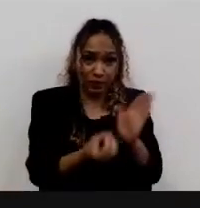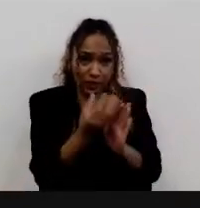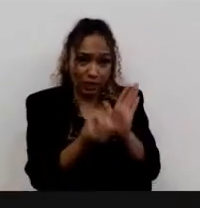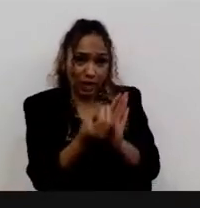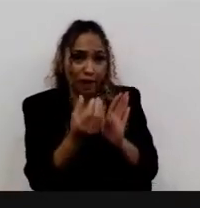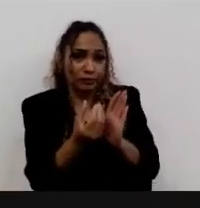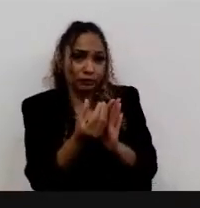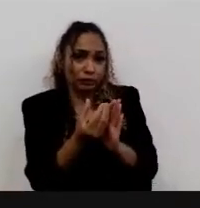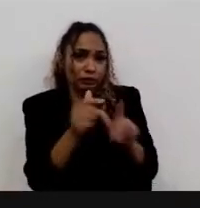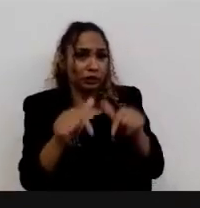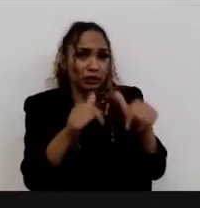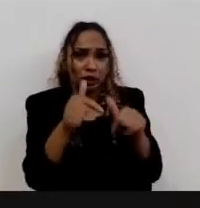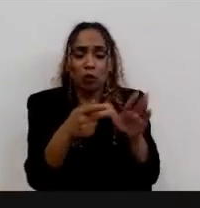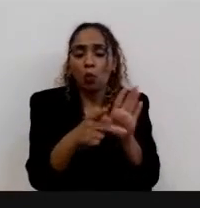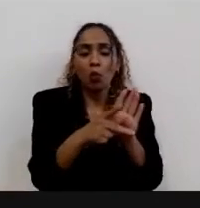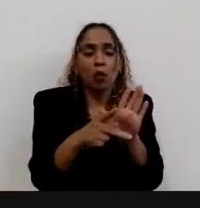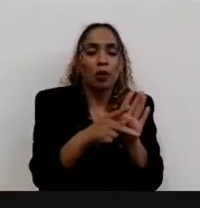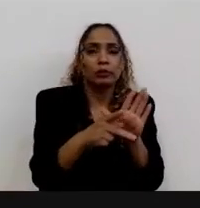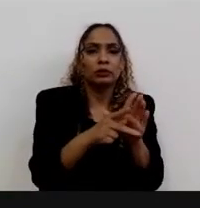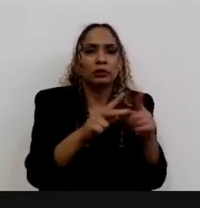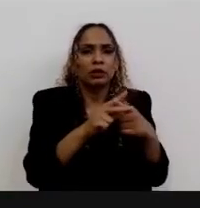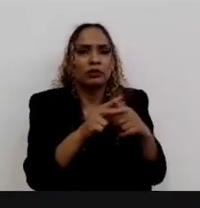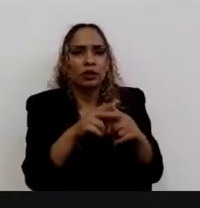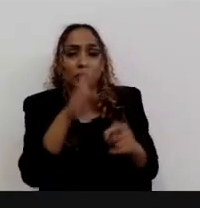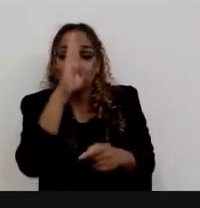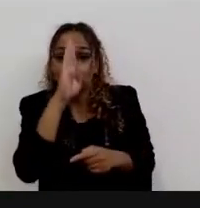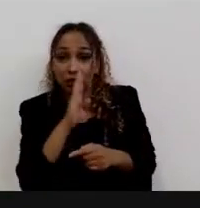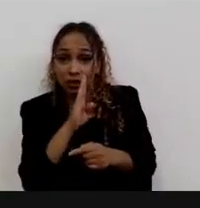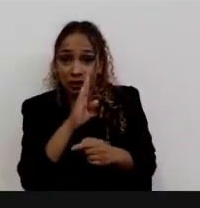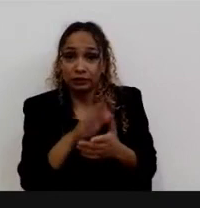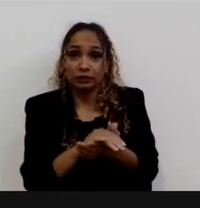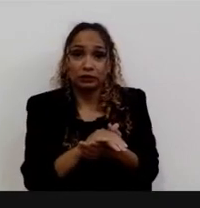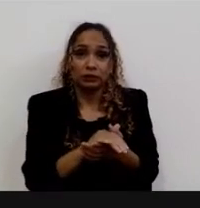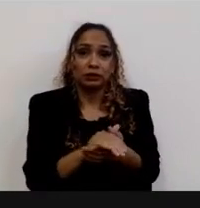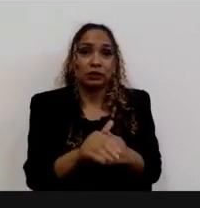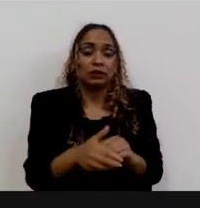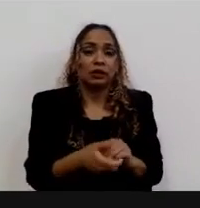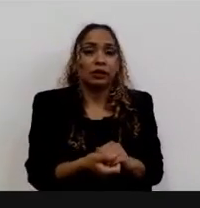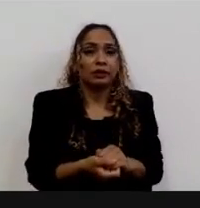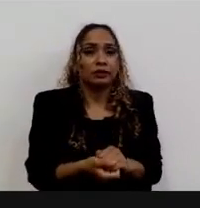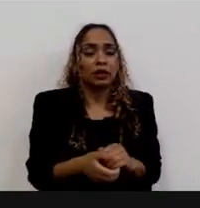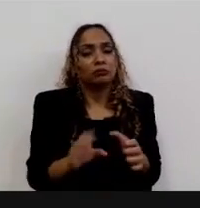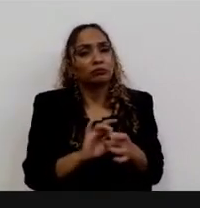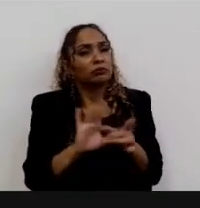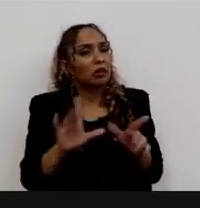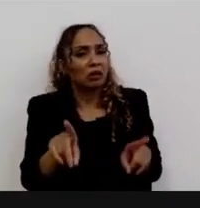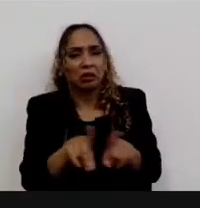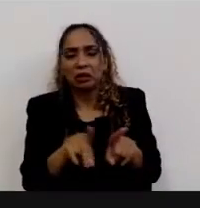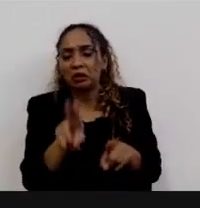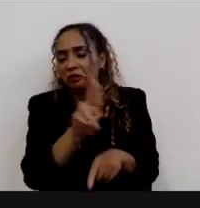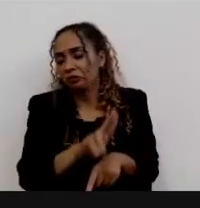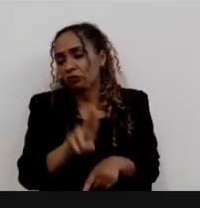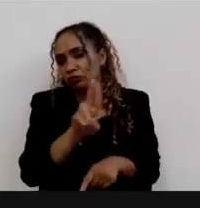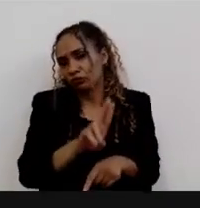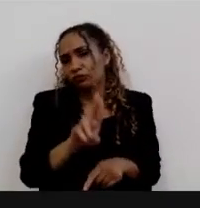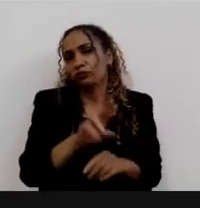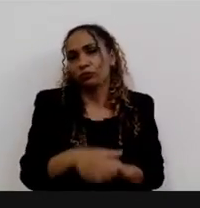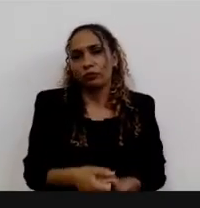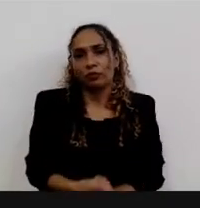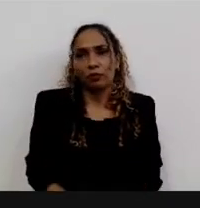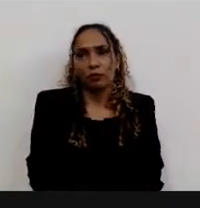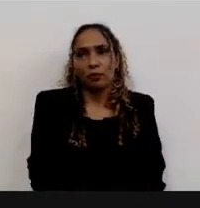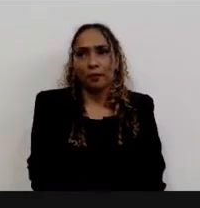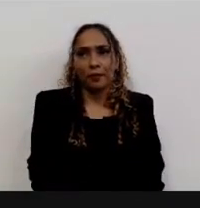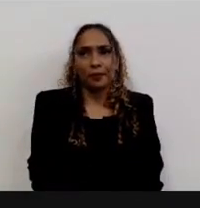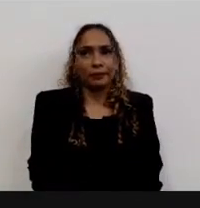próprias. E também as ferramentas são gratuitas e de código aberto, para livre utilização.